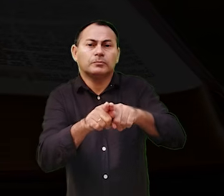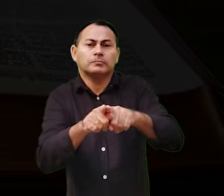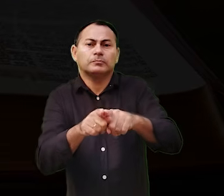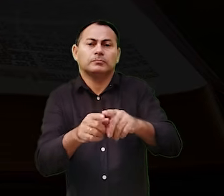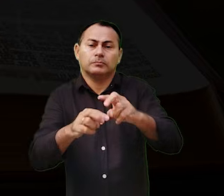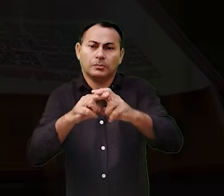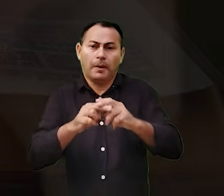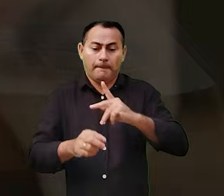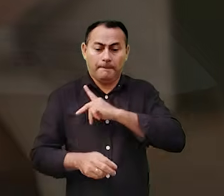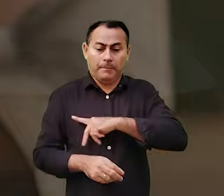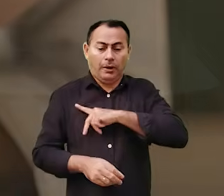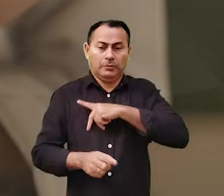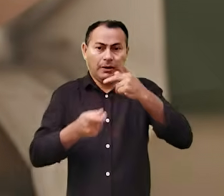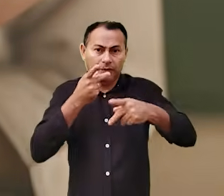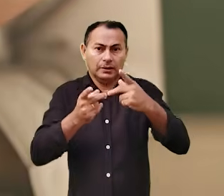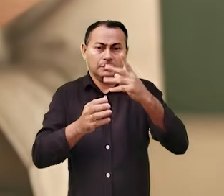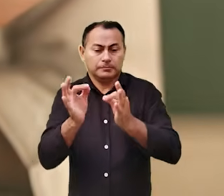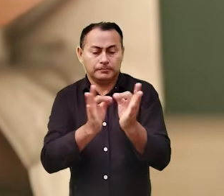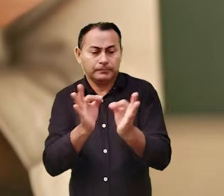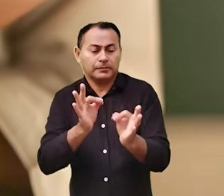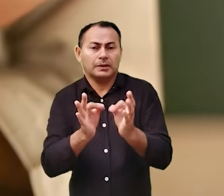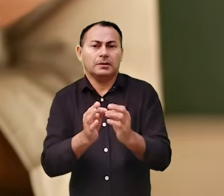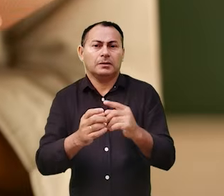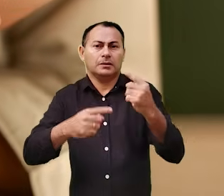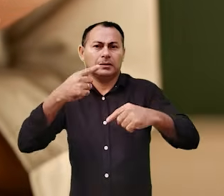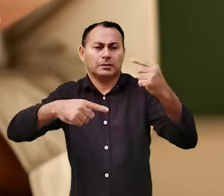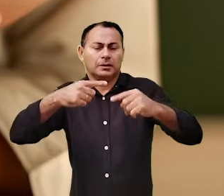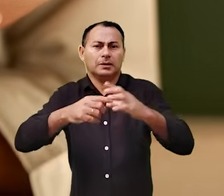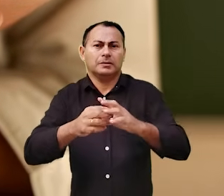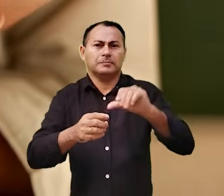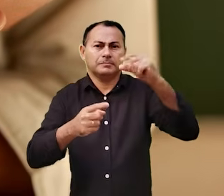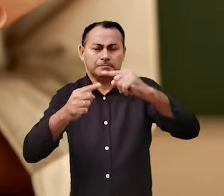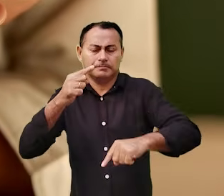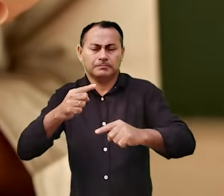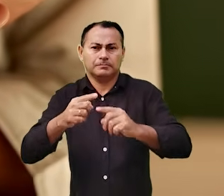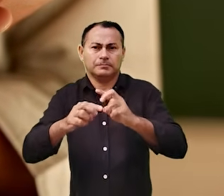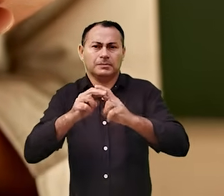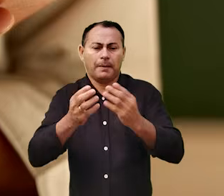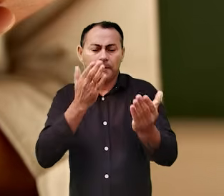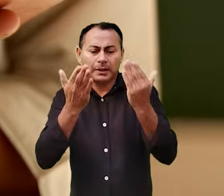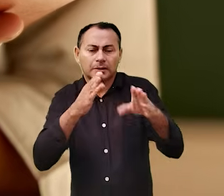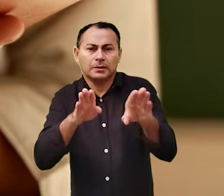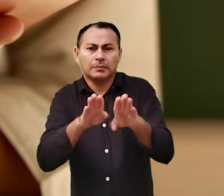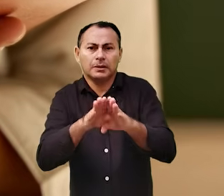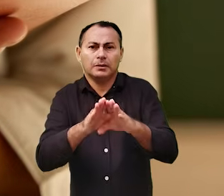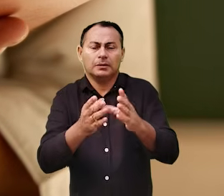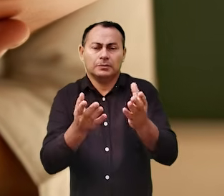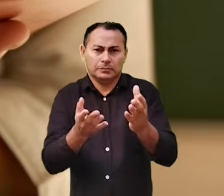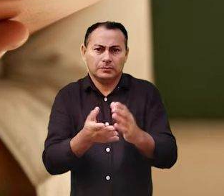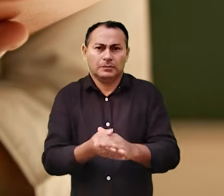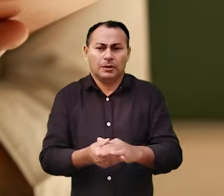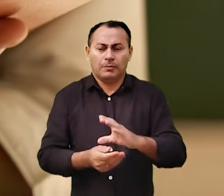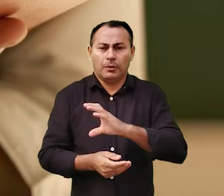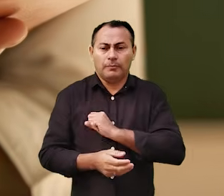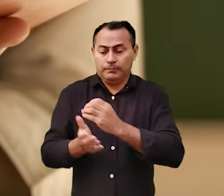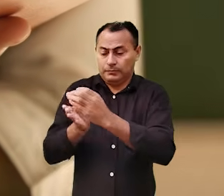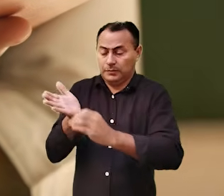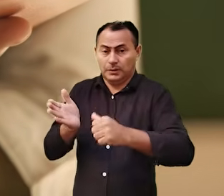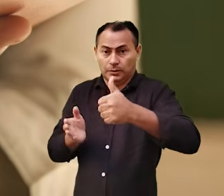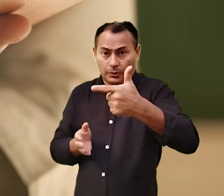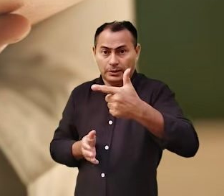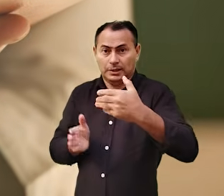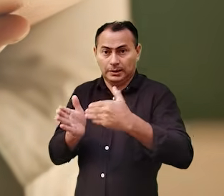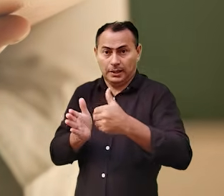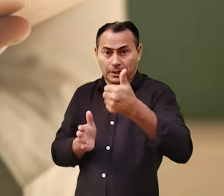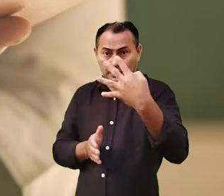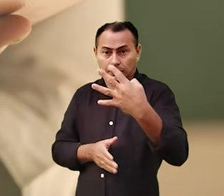irmão. Por isso, Paulo estava dizendo que a solução daquelas discussões e divergências deveria estar baseada também no amor. Nos capítulos